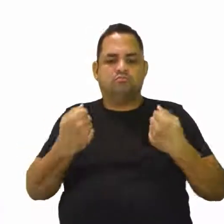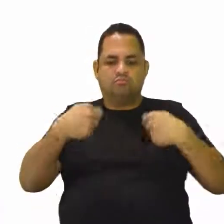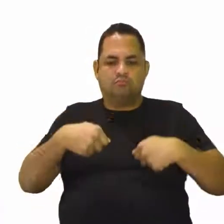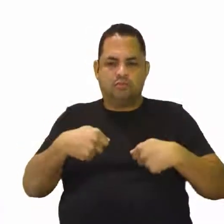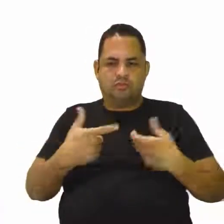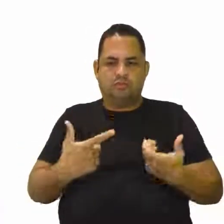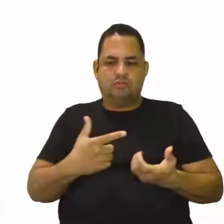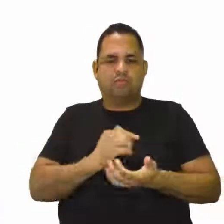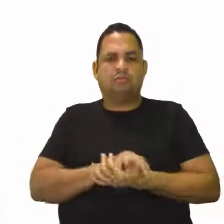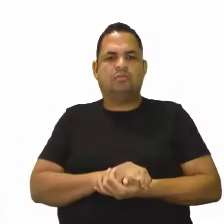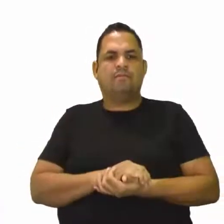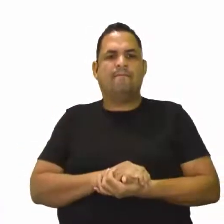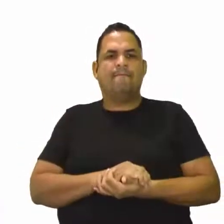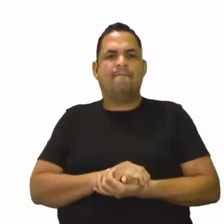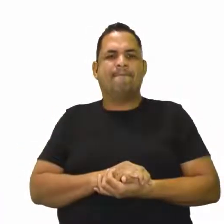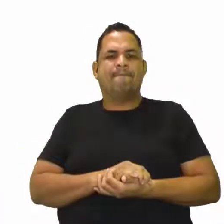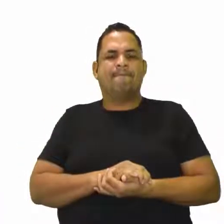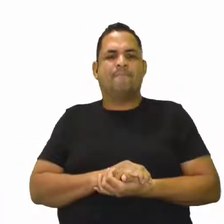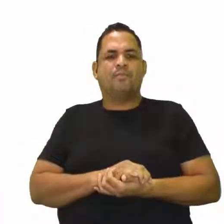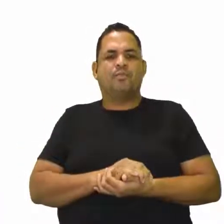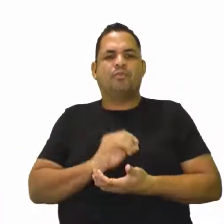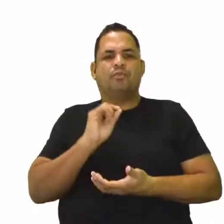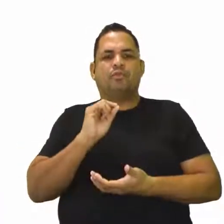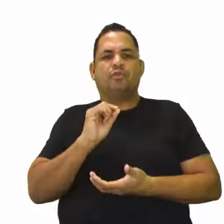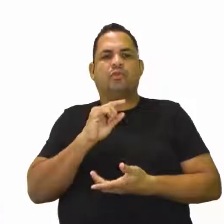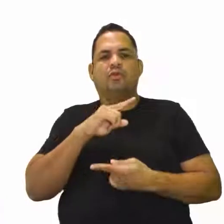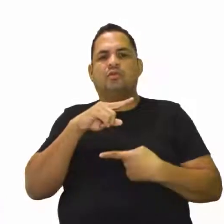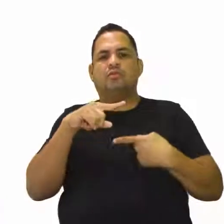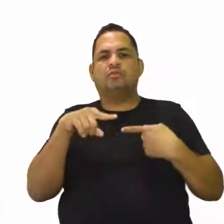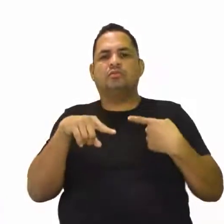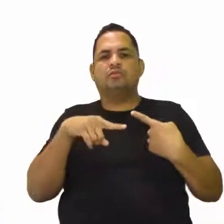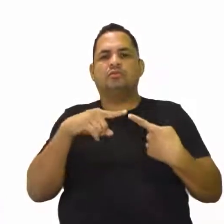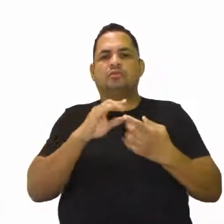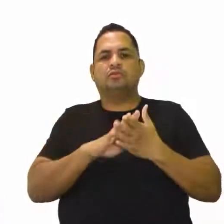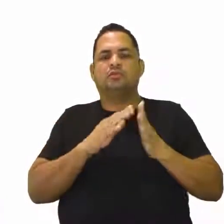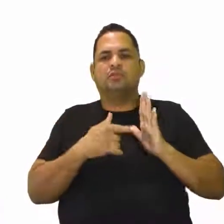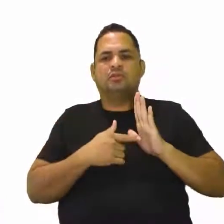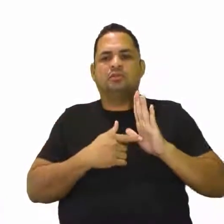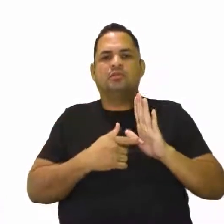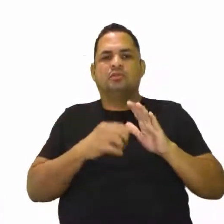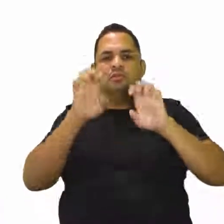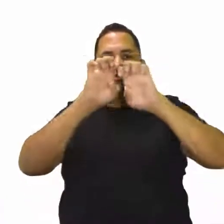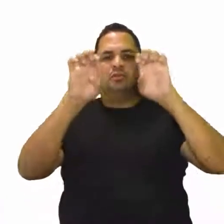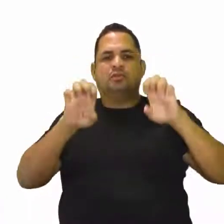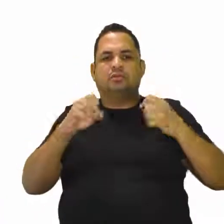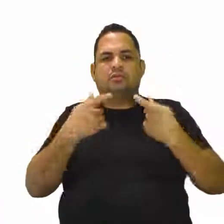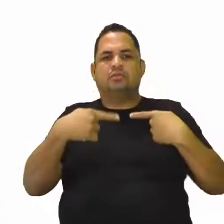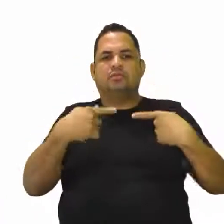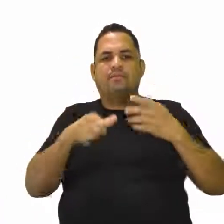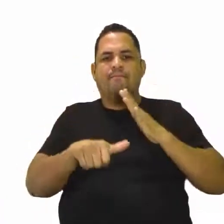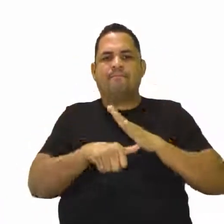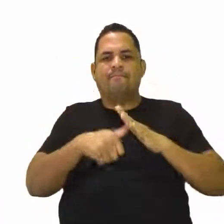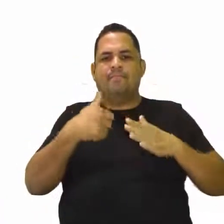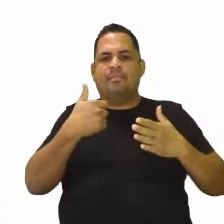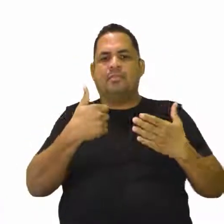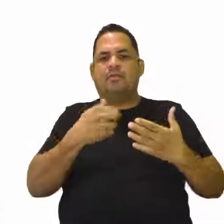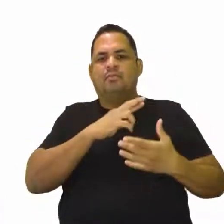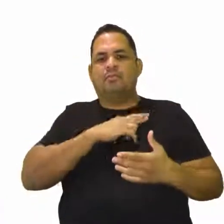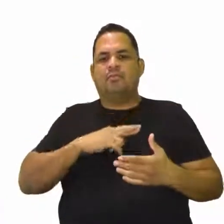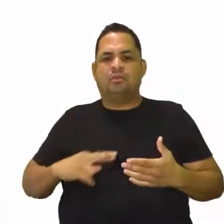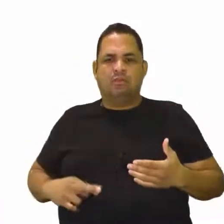poder. O que Getúlio pretendia demonstrar, a estrutura política da